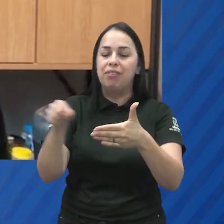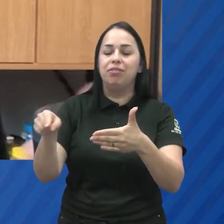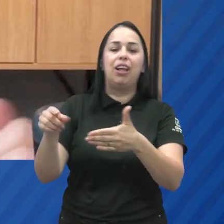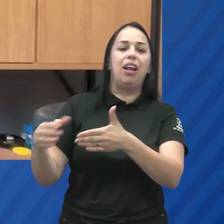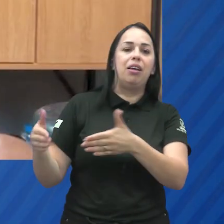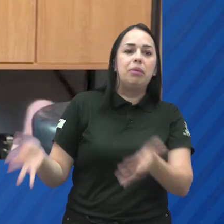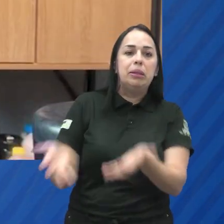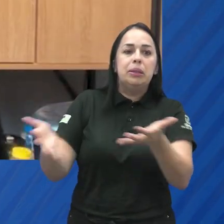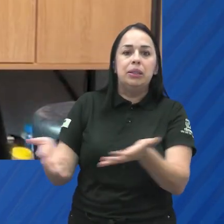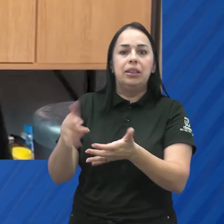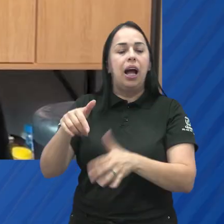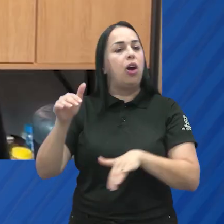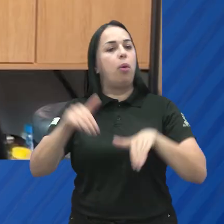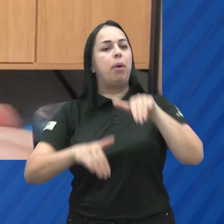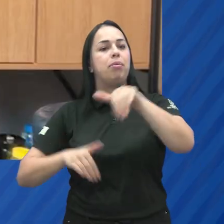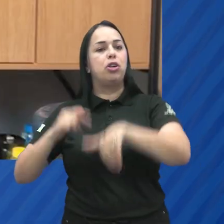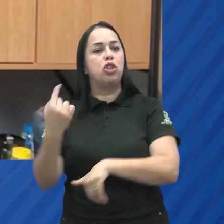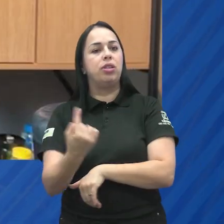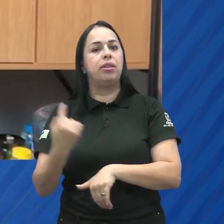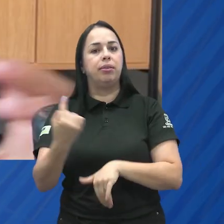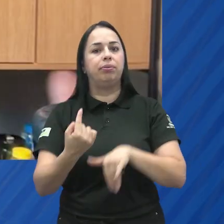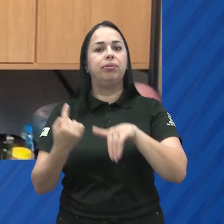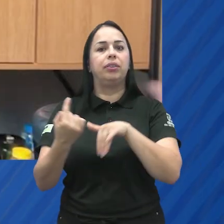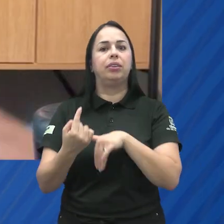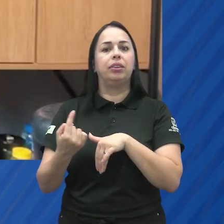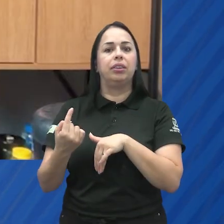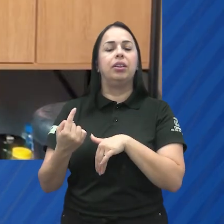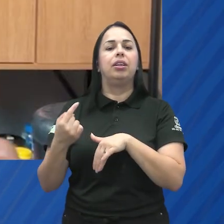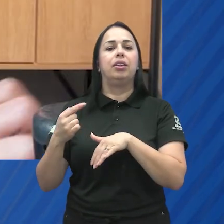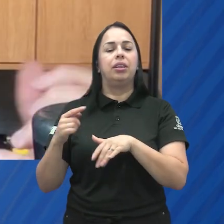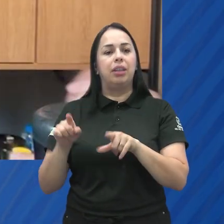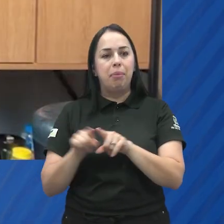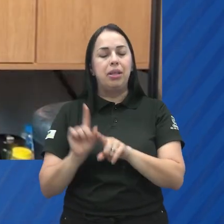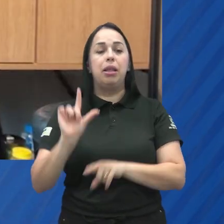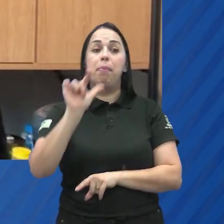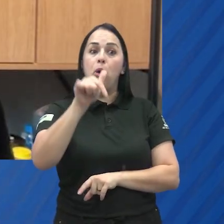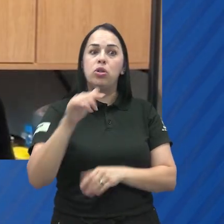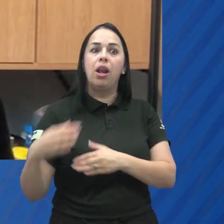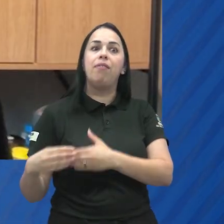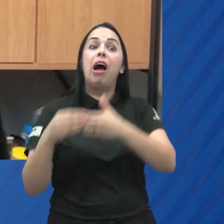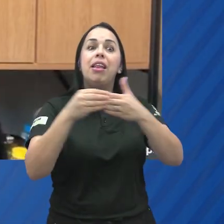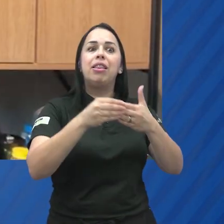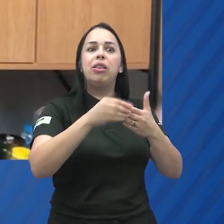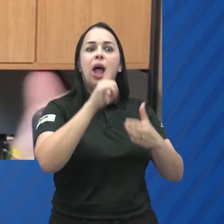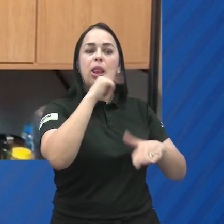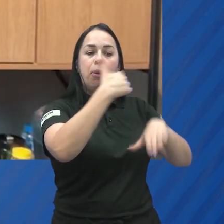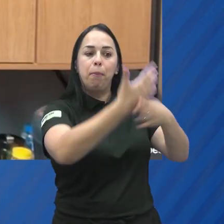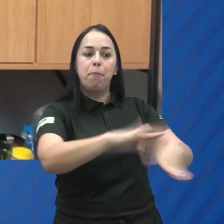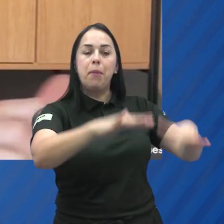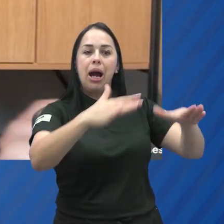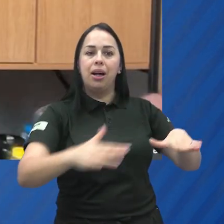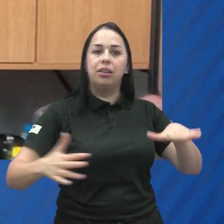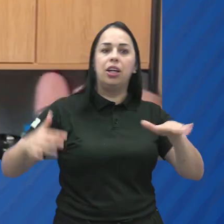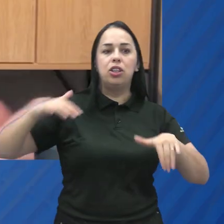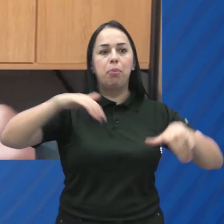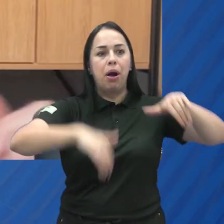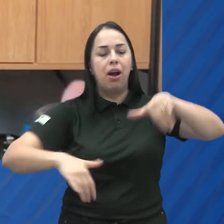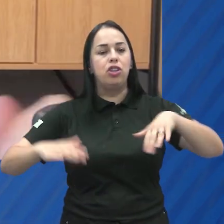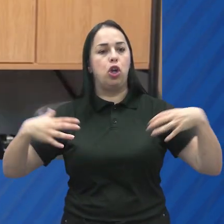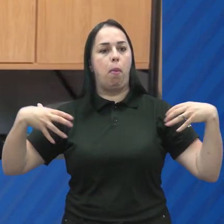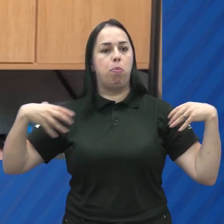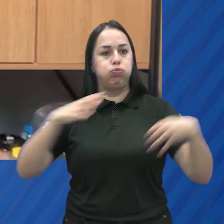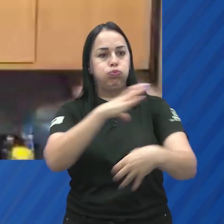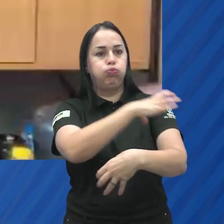natação, estimulava ela. Depois que ela começou a nadar mais sozinha, começou a nadar no mar comigo. Nadava no mar comigo,